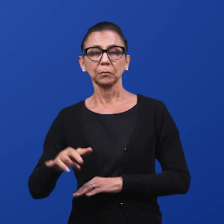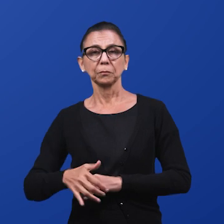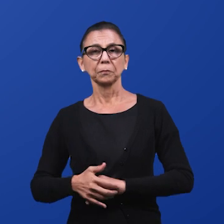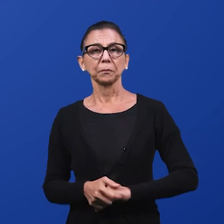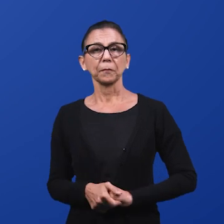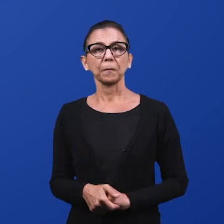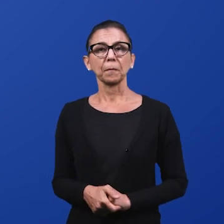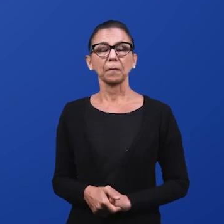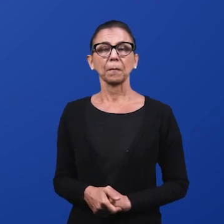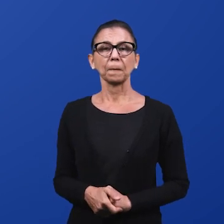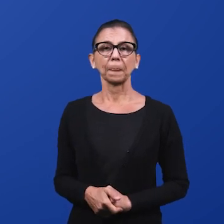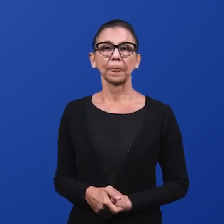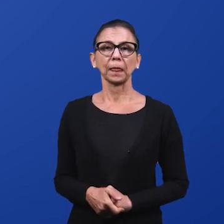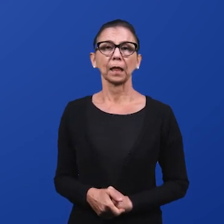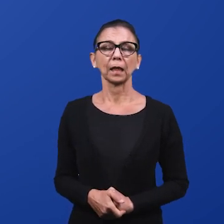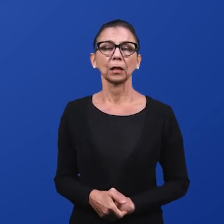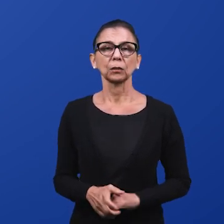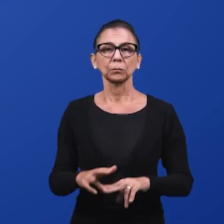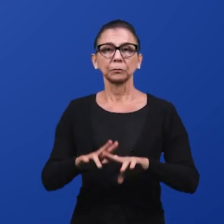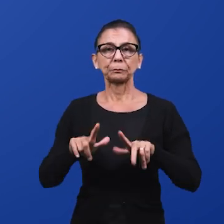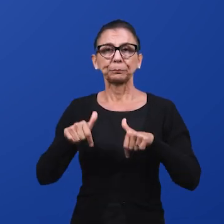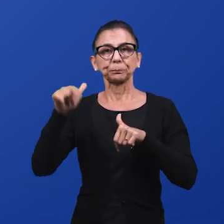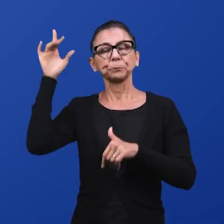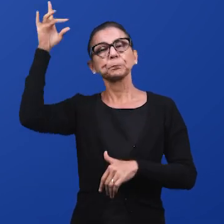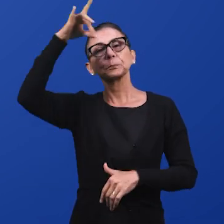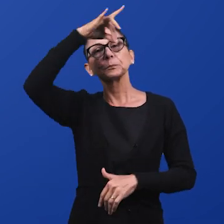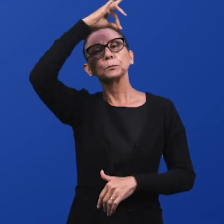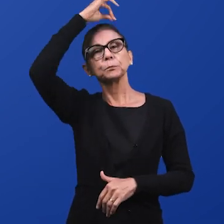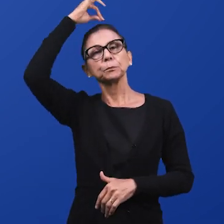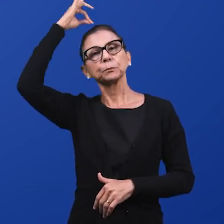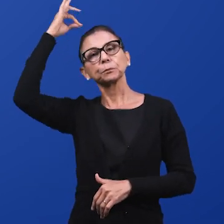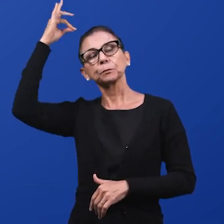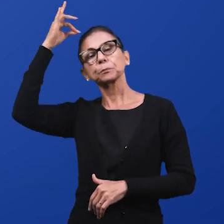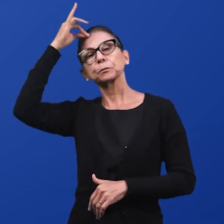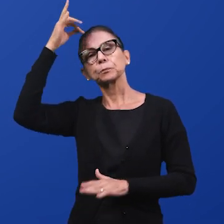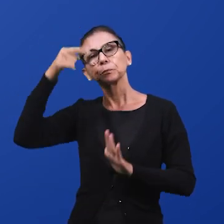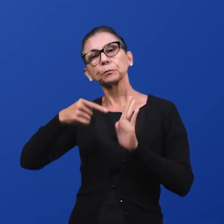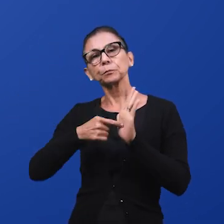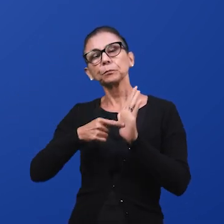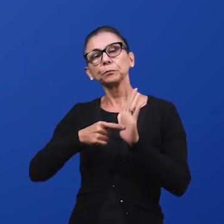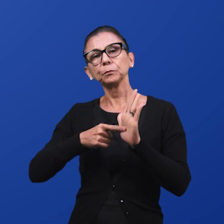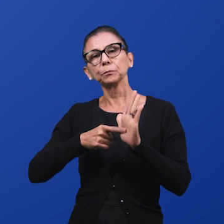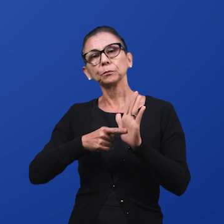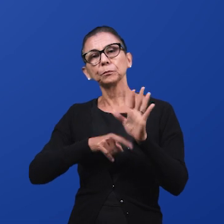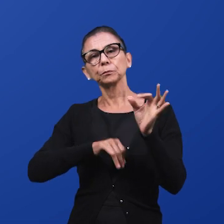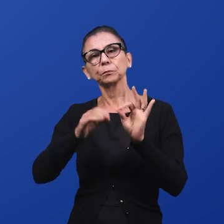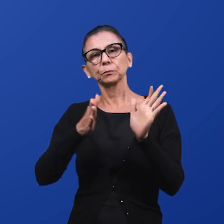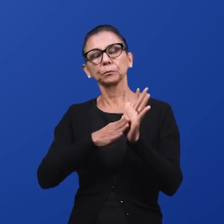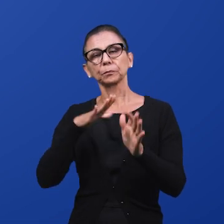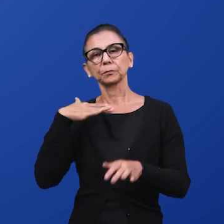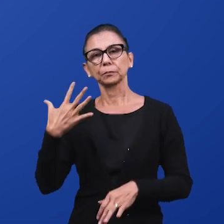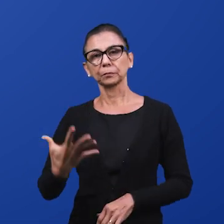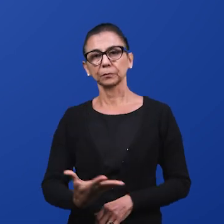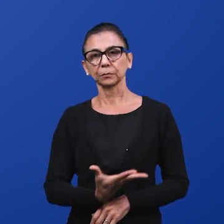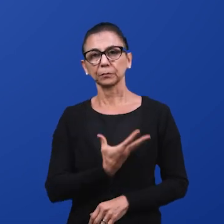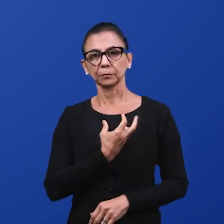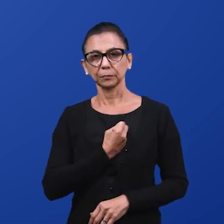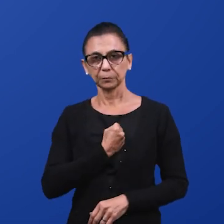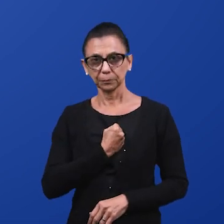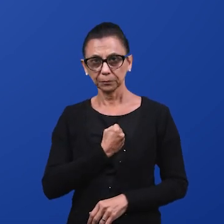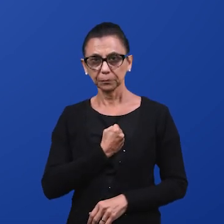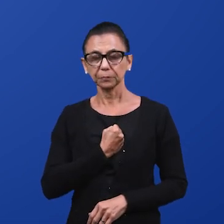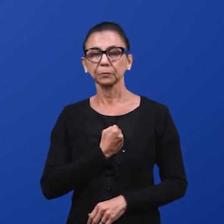homem através do seu Espírito Santo, manifestando um projeto de salvação na vida do